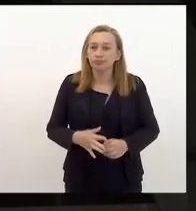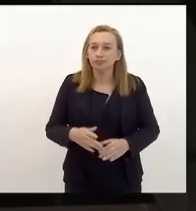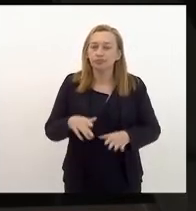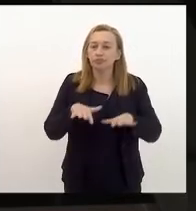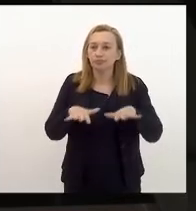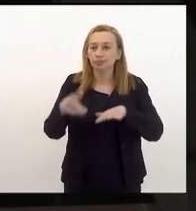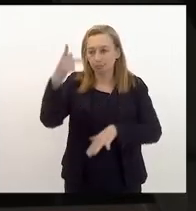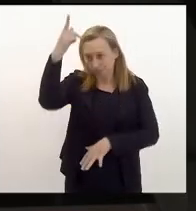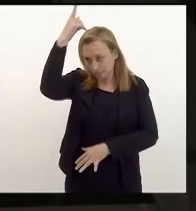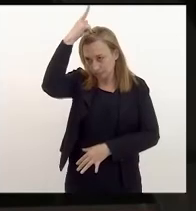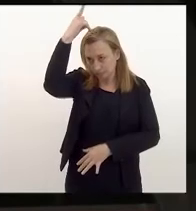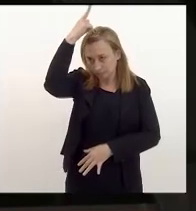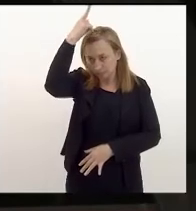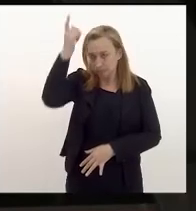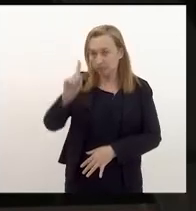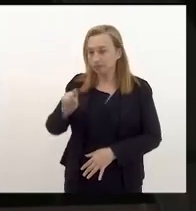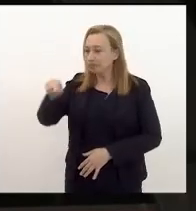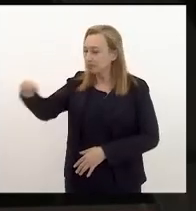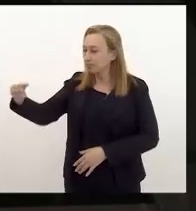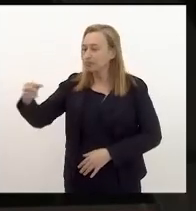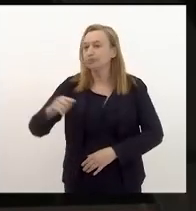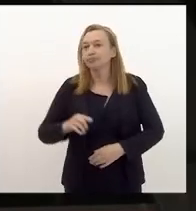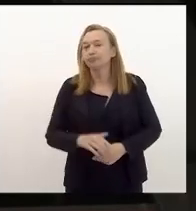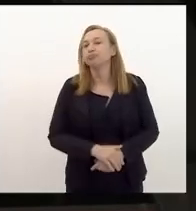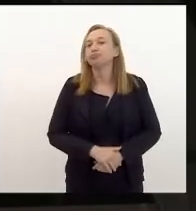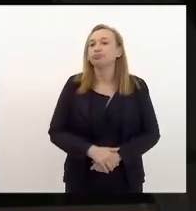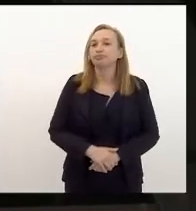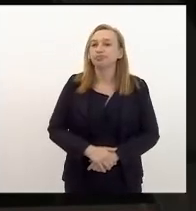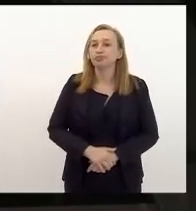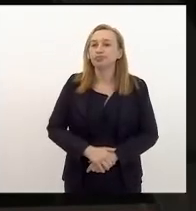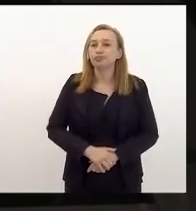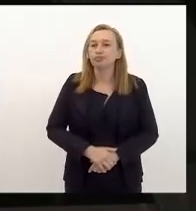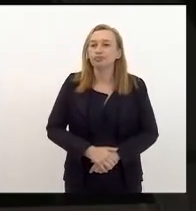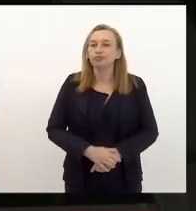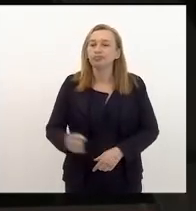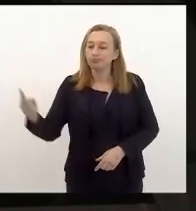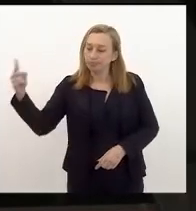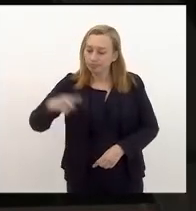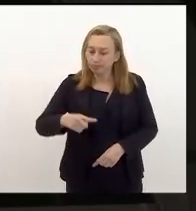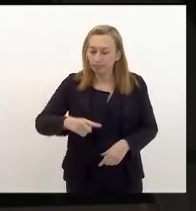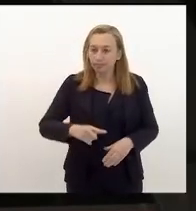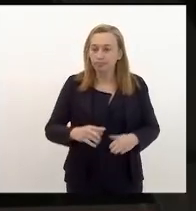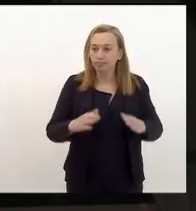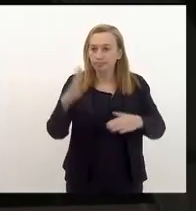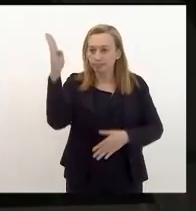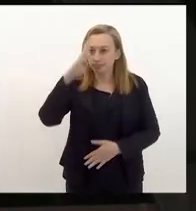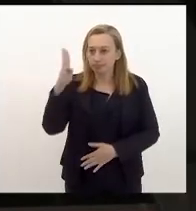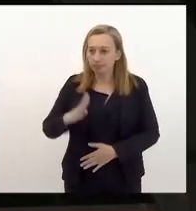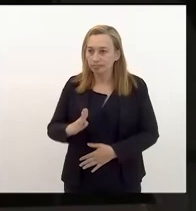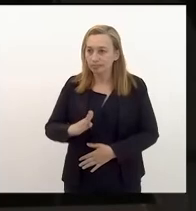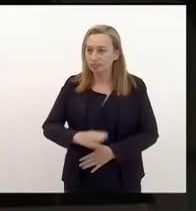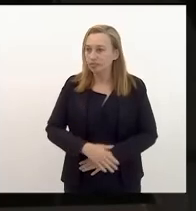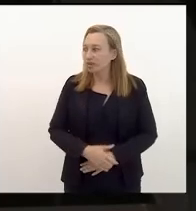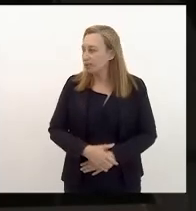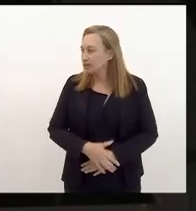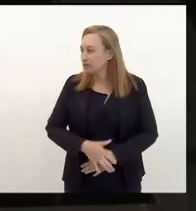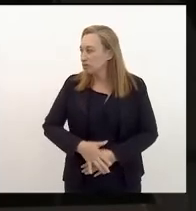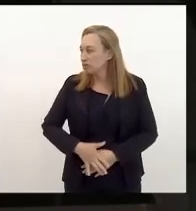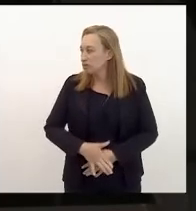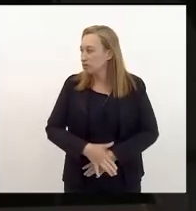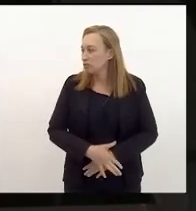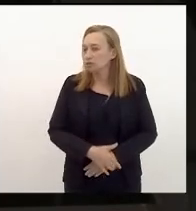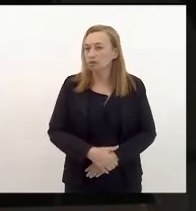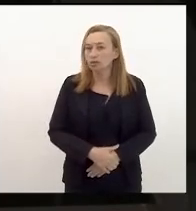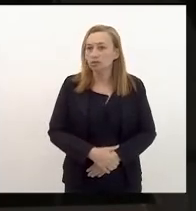pentecostal, que depois veio, né, aqui para o Brasil. Ali nos Estados Unidos, o